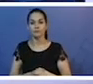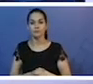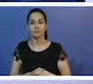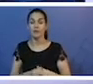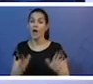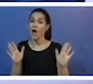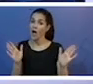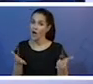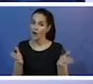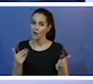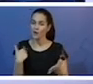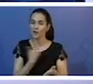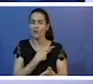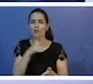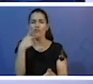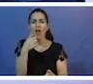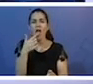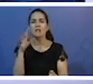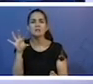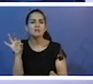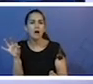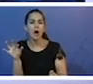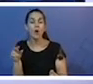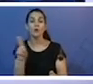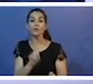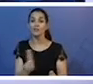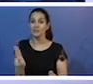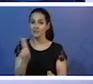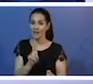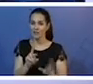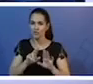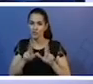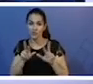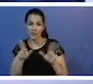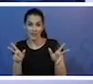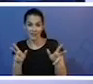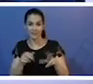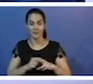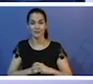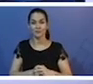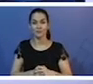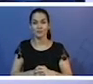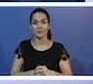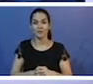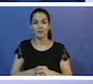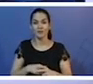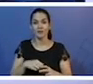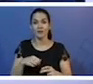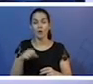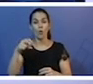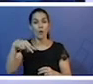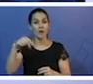Agora nós vamos falar dos sais e algumas das suas utilidades. O carbonato de sódio, que é o